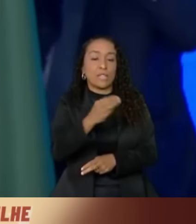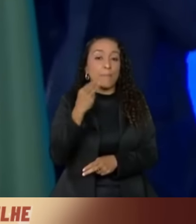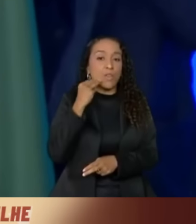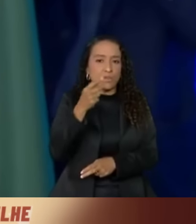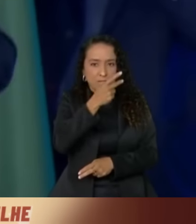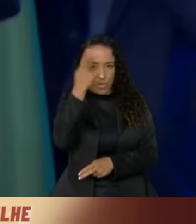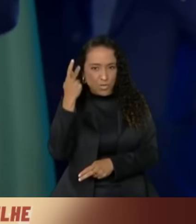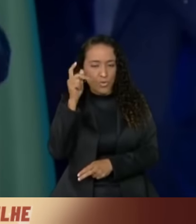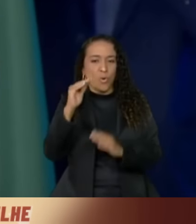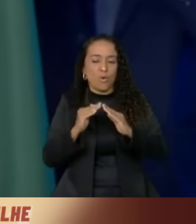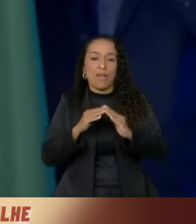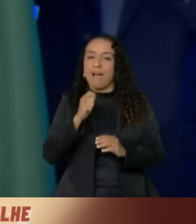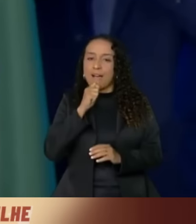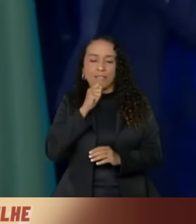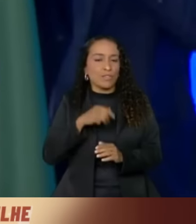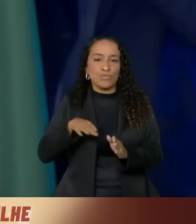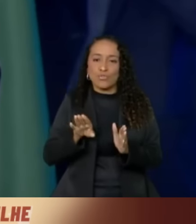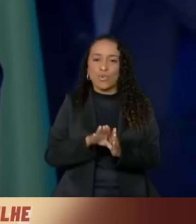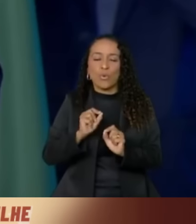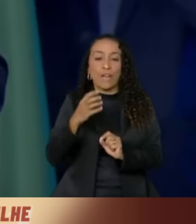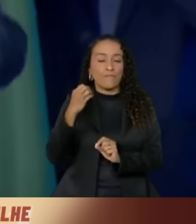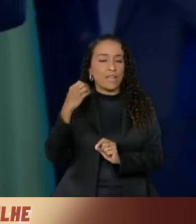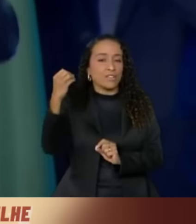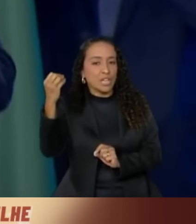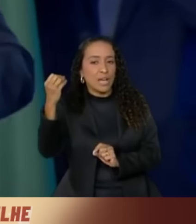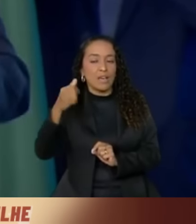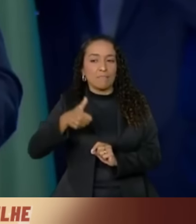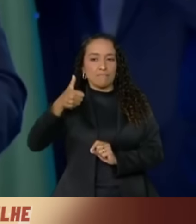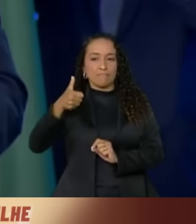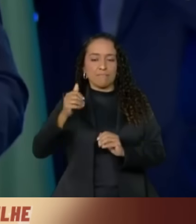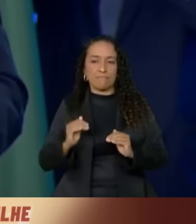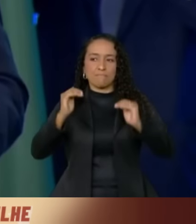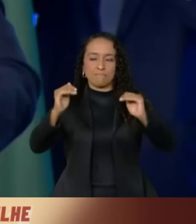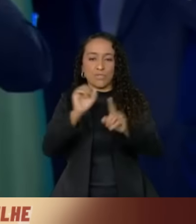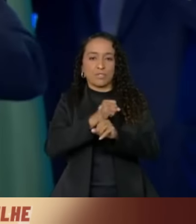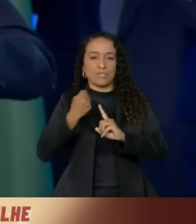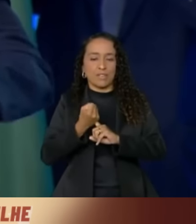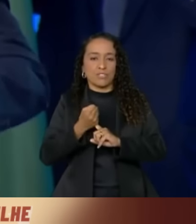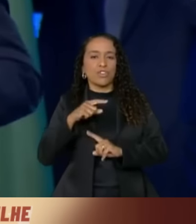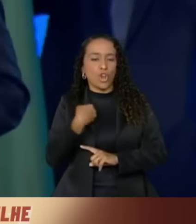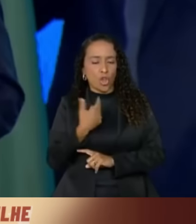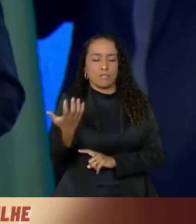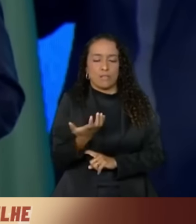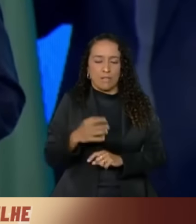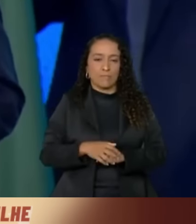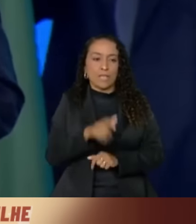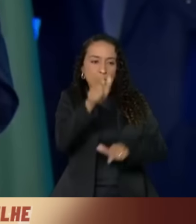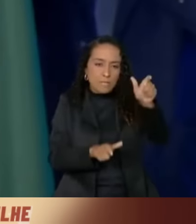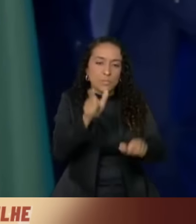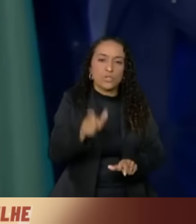de brasileiros que ainda não chegaram a viajar na primeira classe da sociedade. E é o que nós queremos,